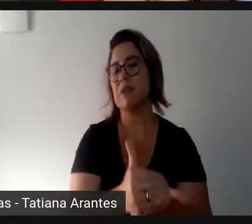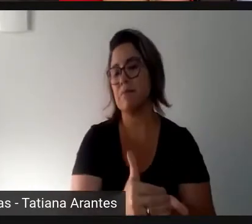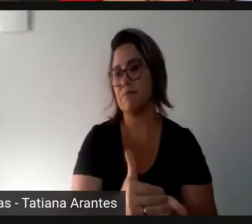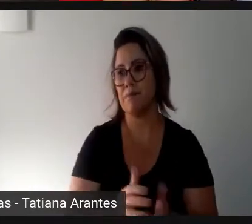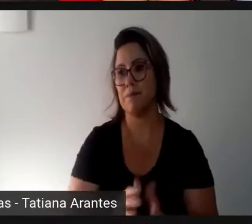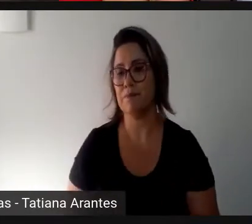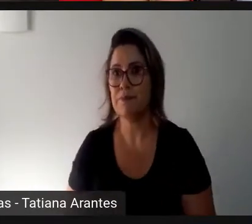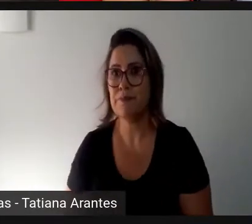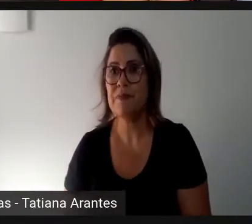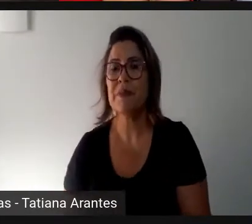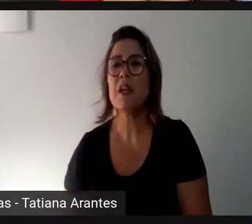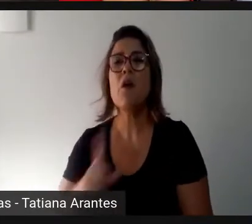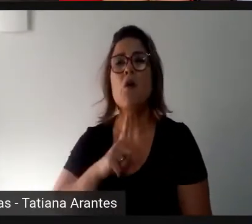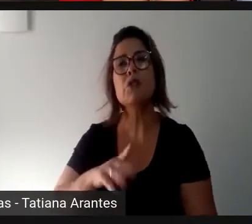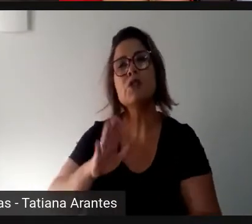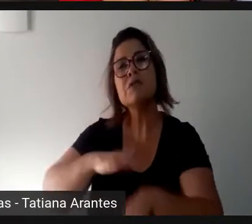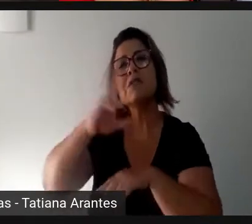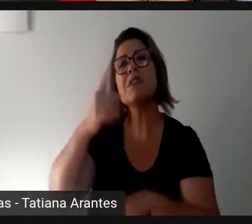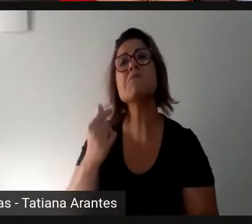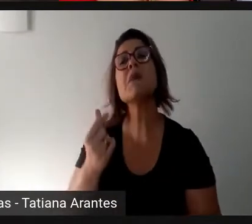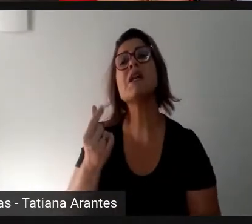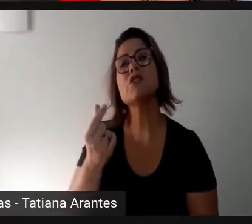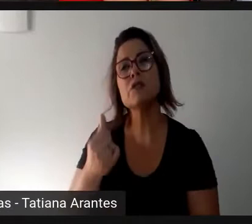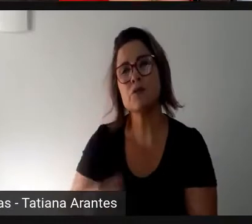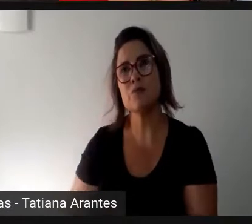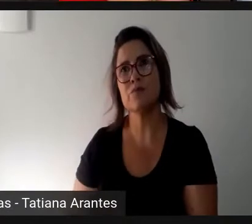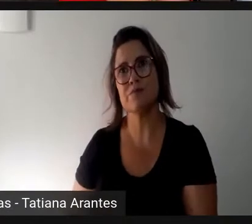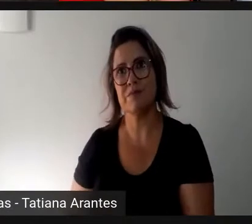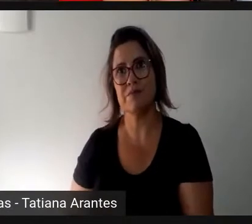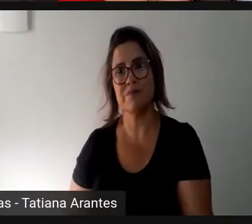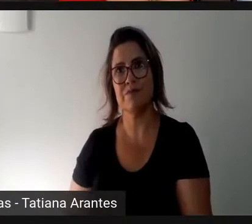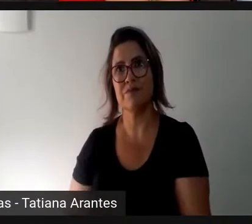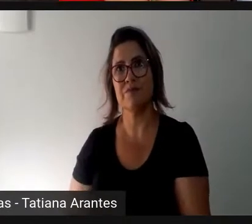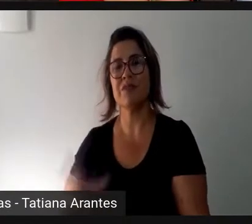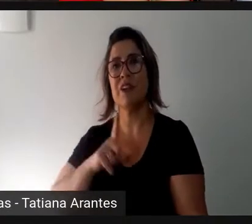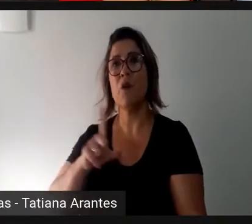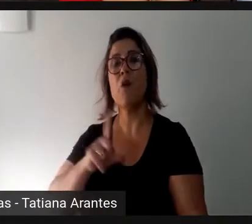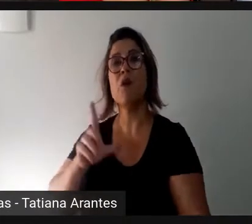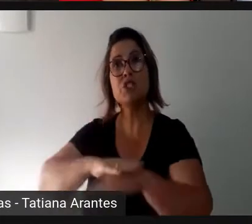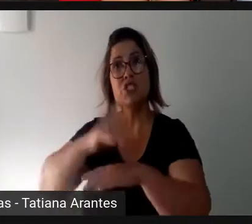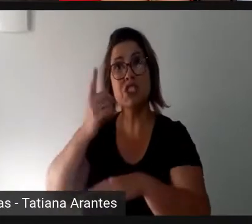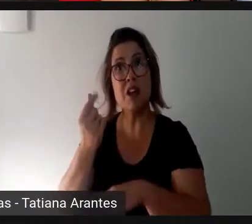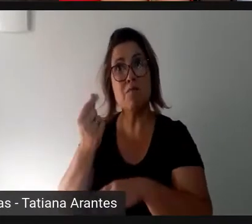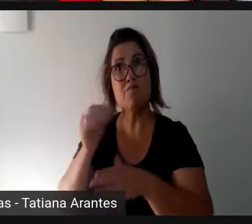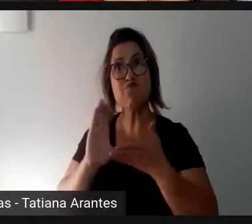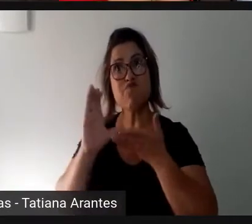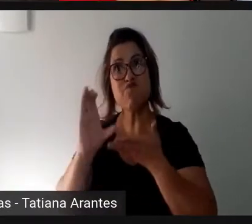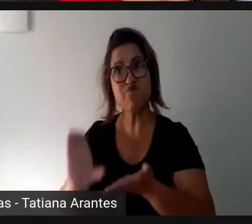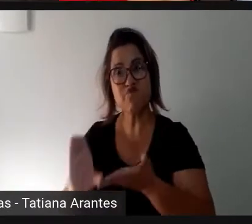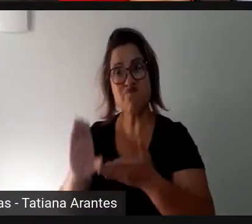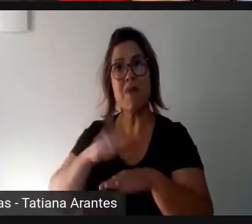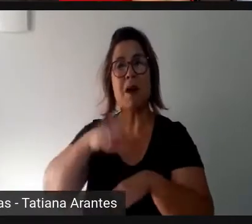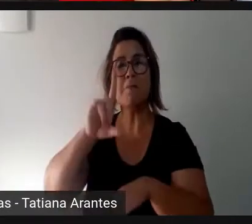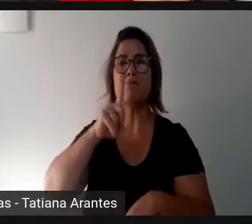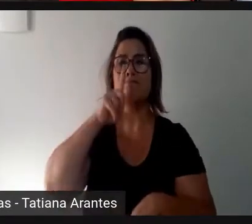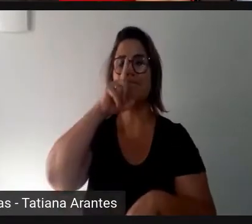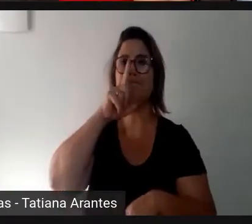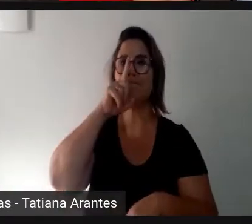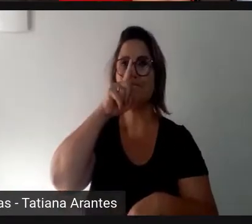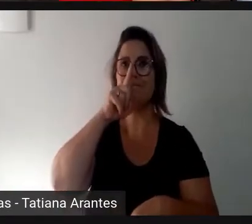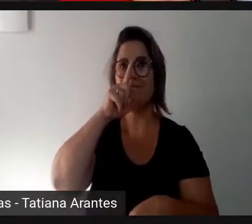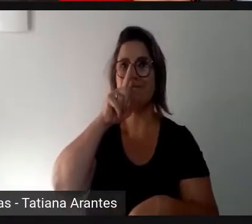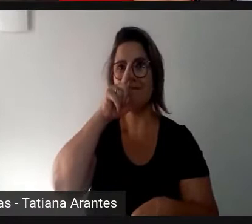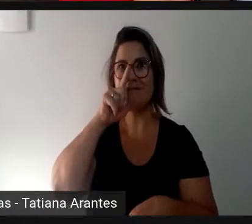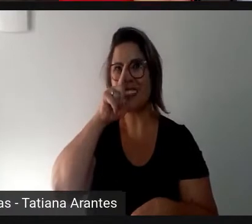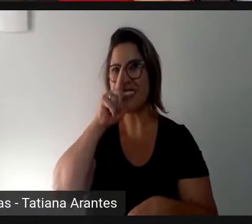Aonde tem mais dinheiro no seu órgão? Aonde tem dinheiro, tem mais risco. Compras. Meça os riscos, mapeie processo